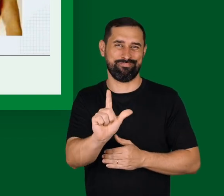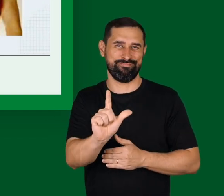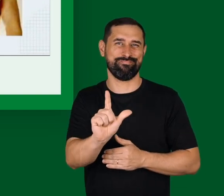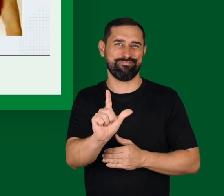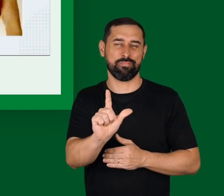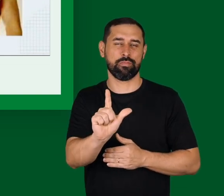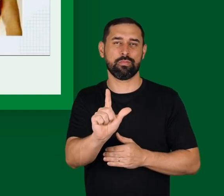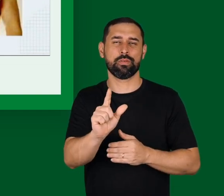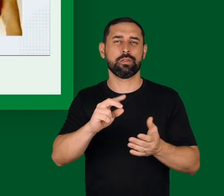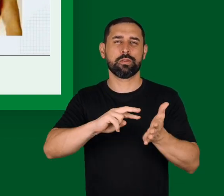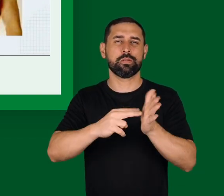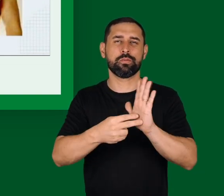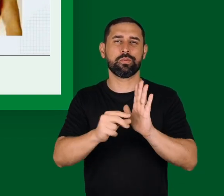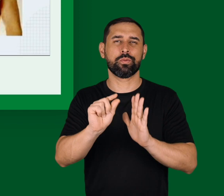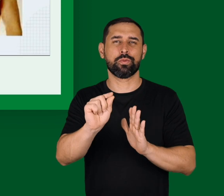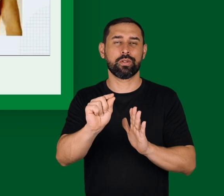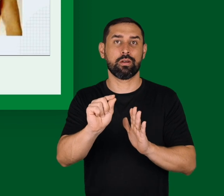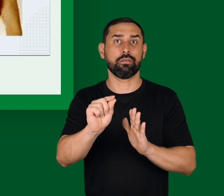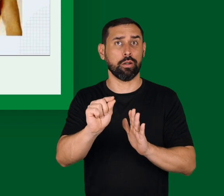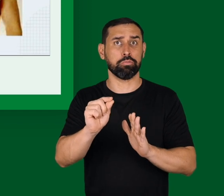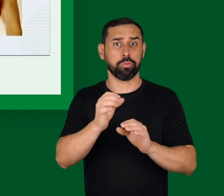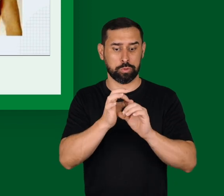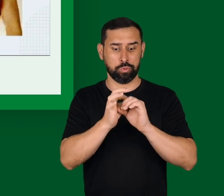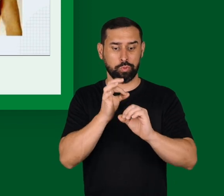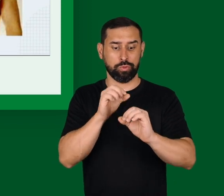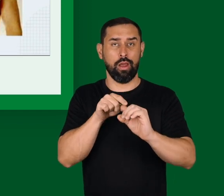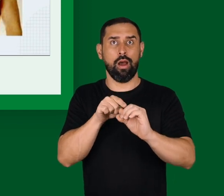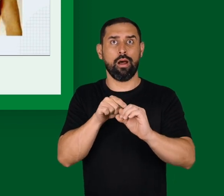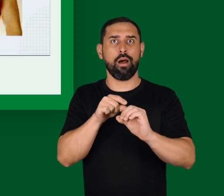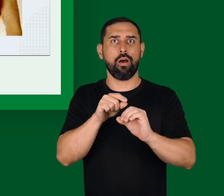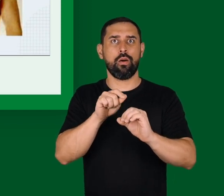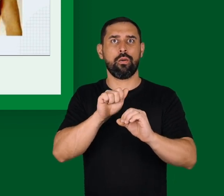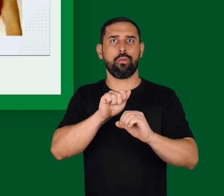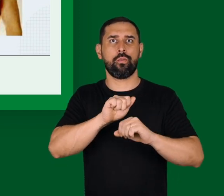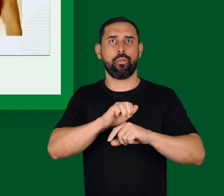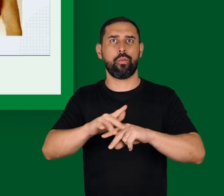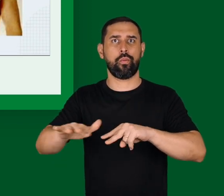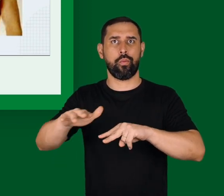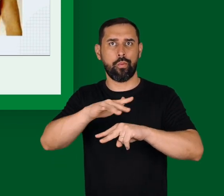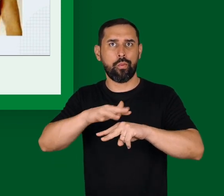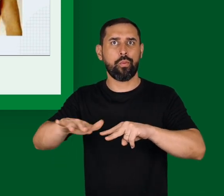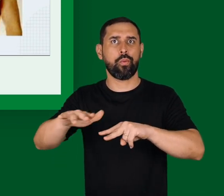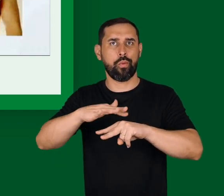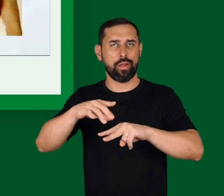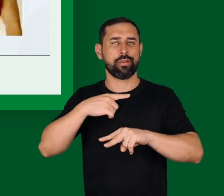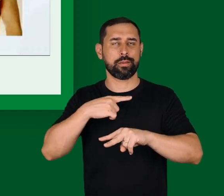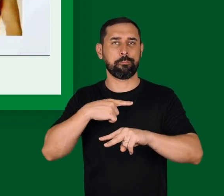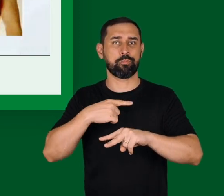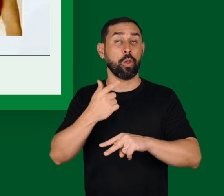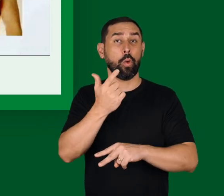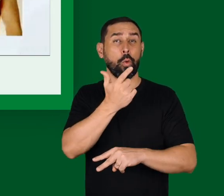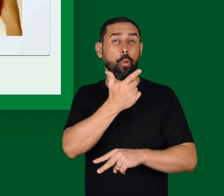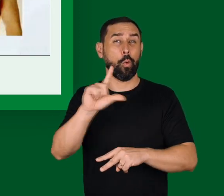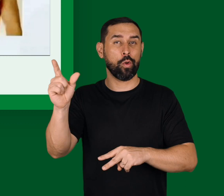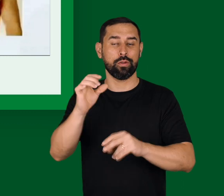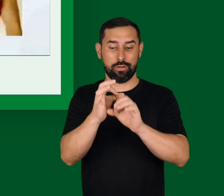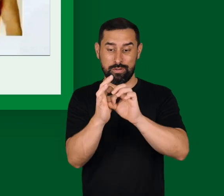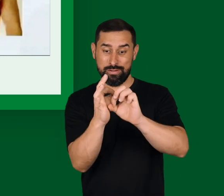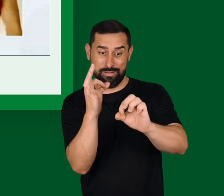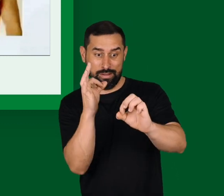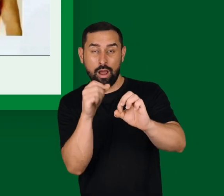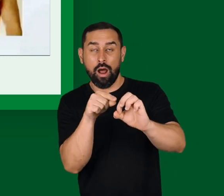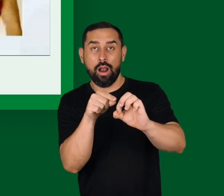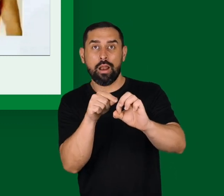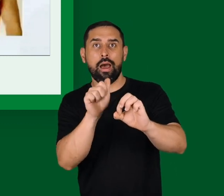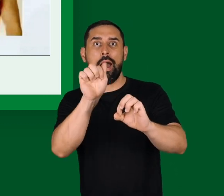azulzinho, né? Mostrando que passou o tubo está ventilando. A outra forma indireta, né, que a gente pode ver é